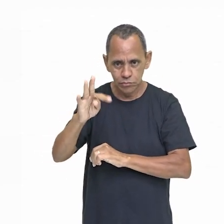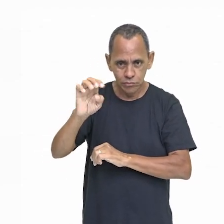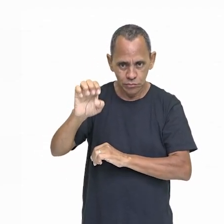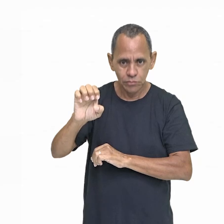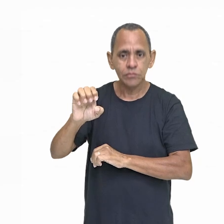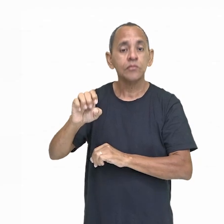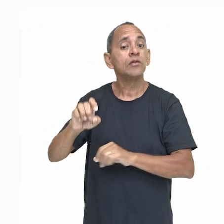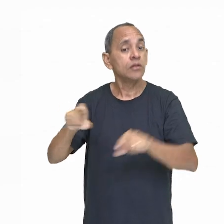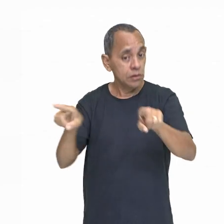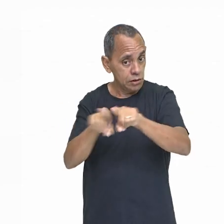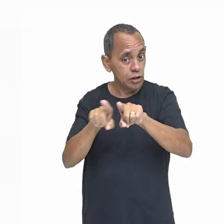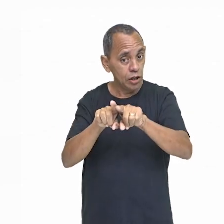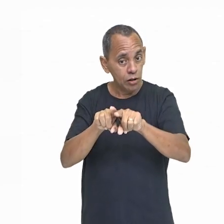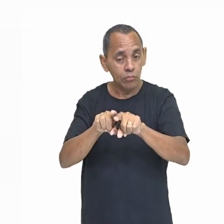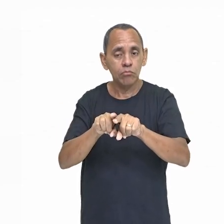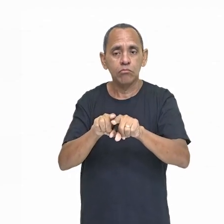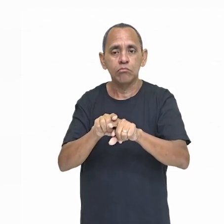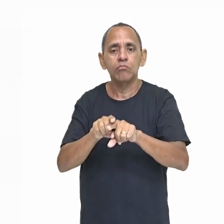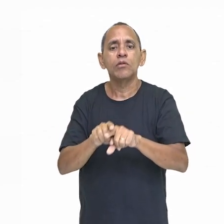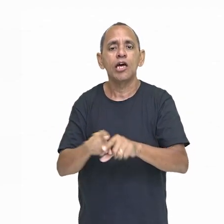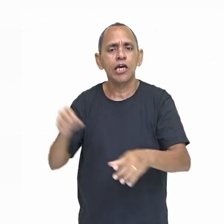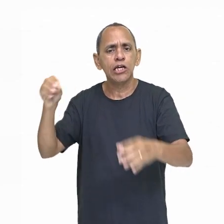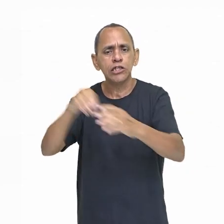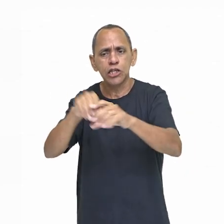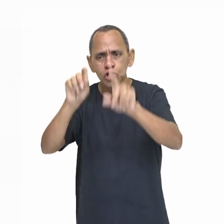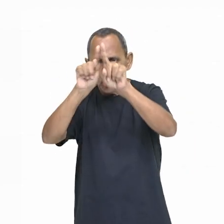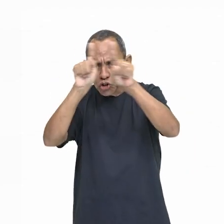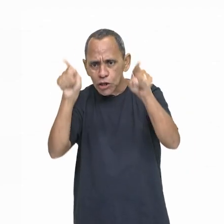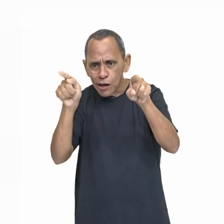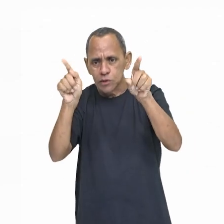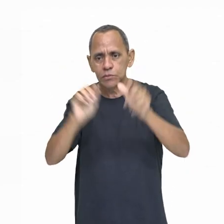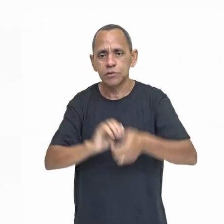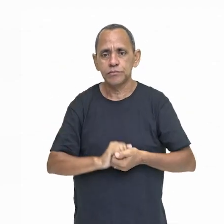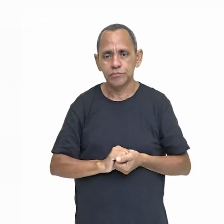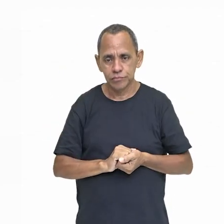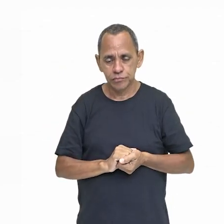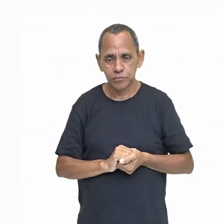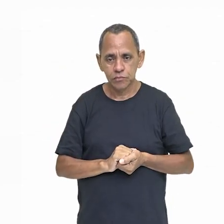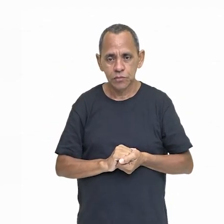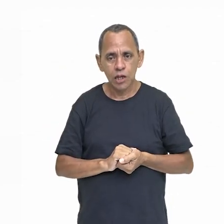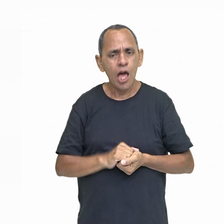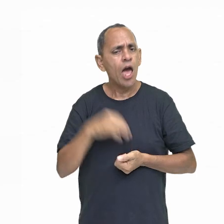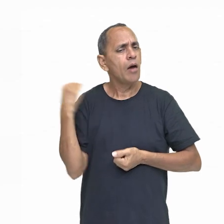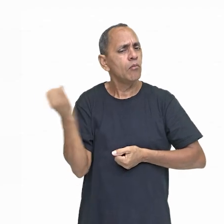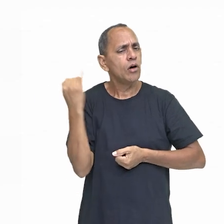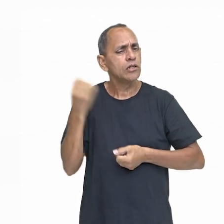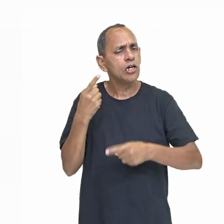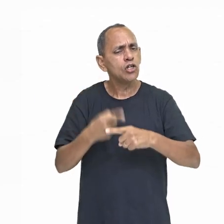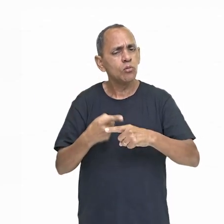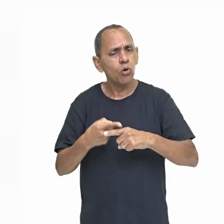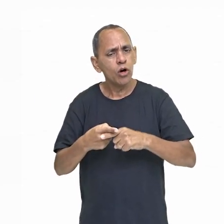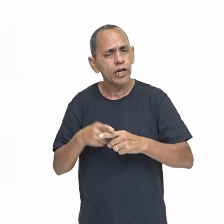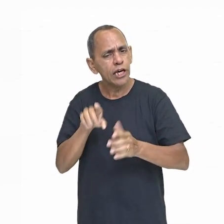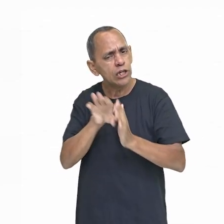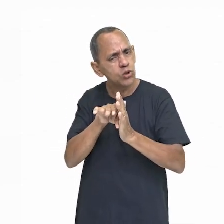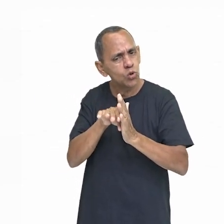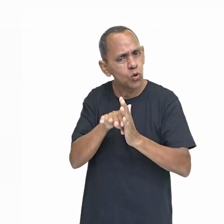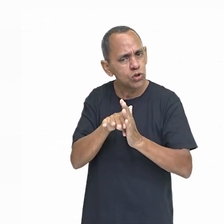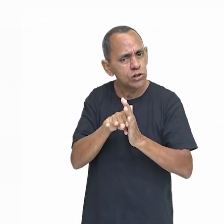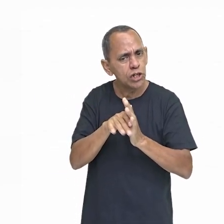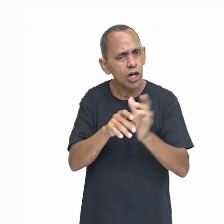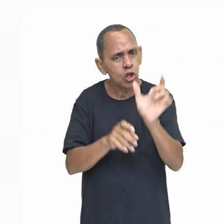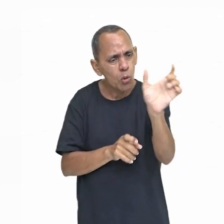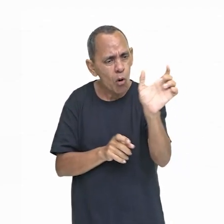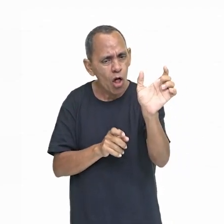entre aspas. E é importante porque, dentro desta tentativa de conceituação do